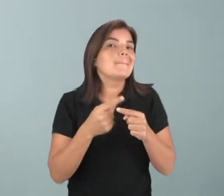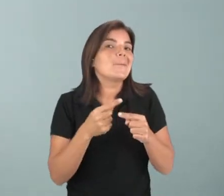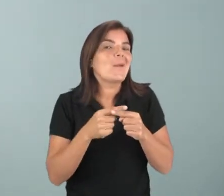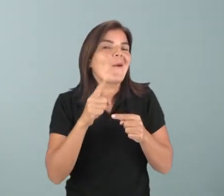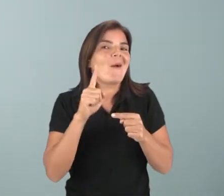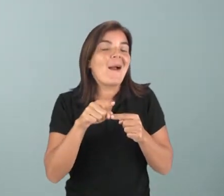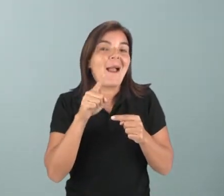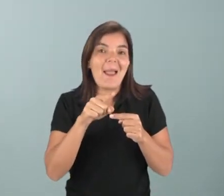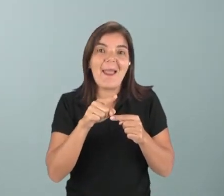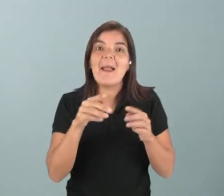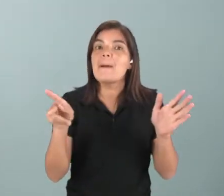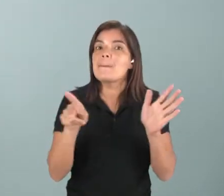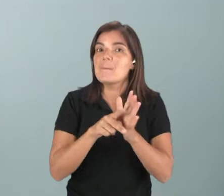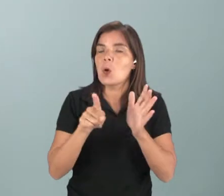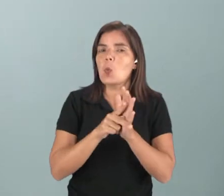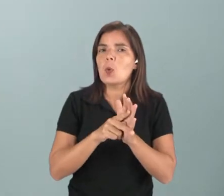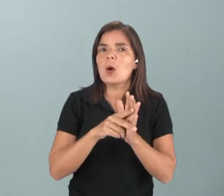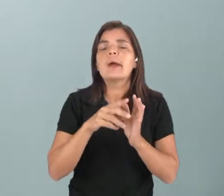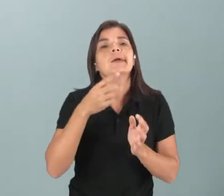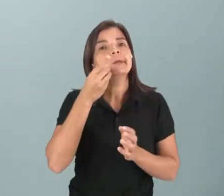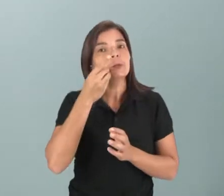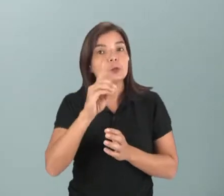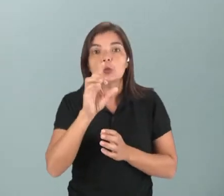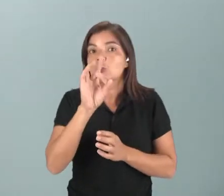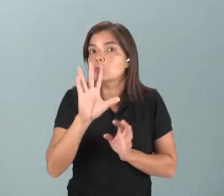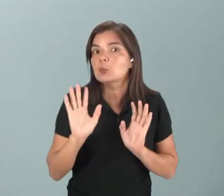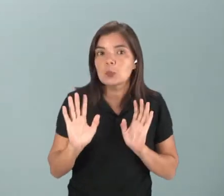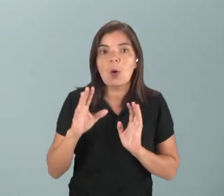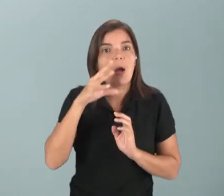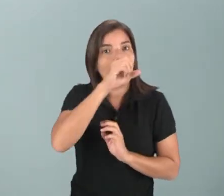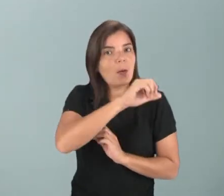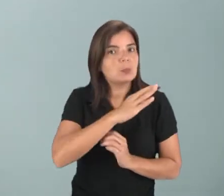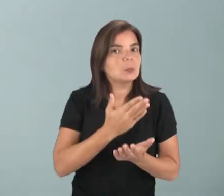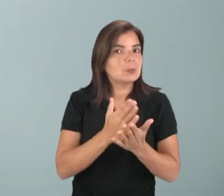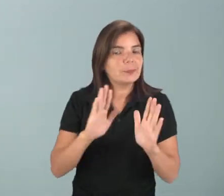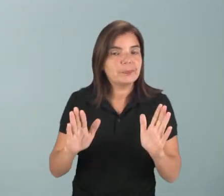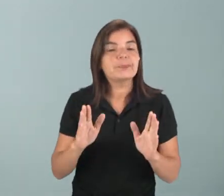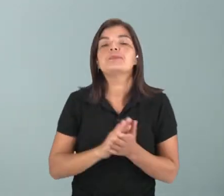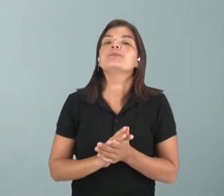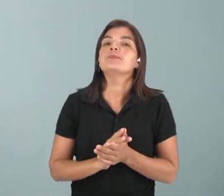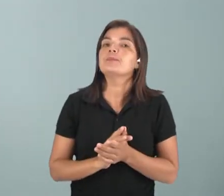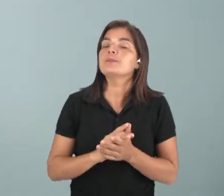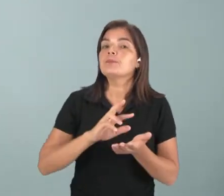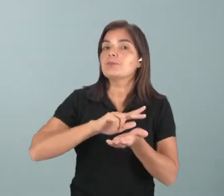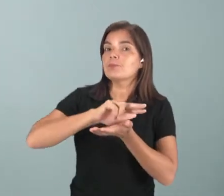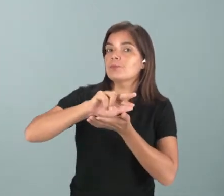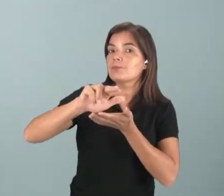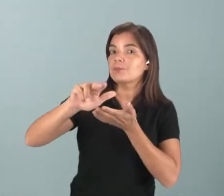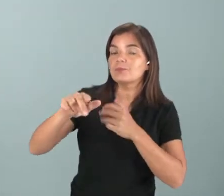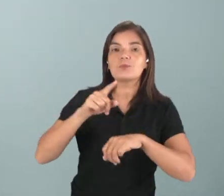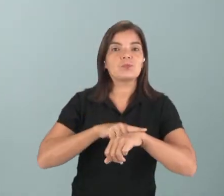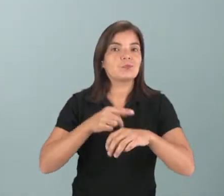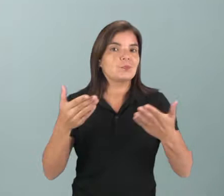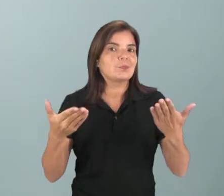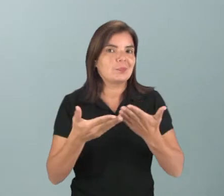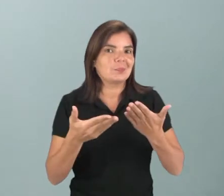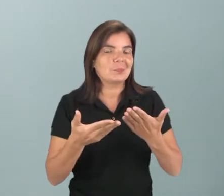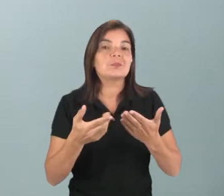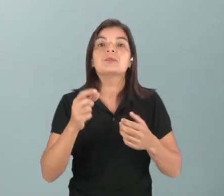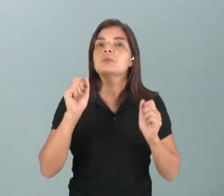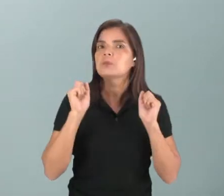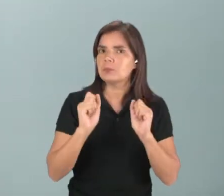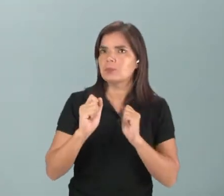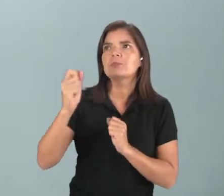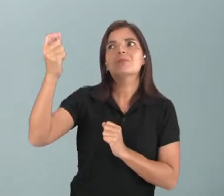é um dado atmosférico passageiro daquele dia só, tá bom? Lembre-se, o tempo é algo variável. Hoje pode estar